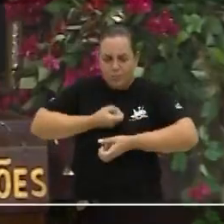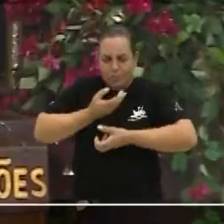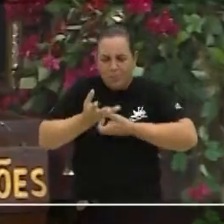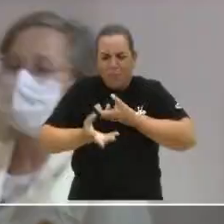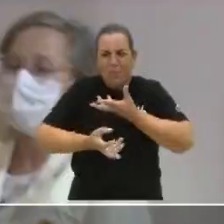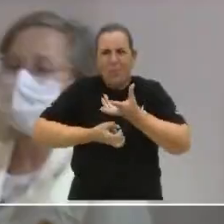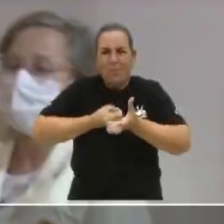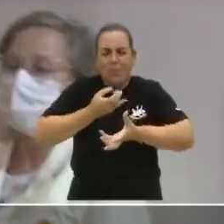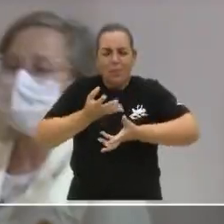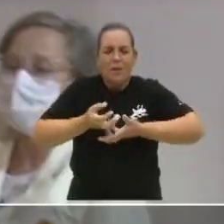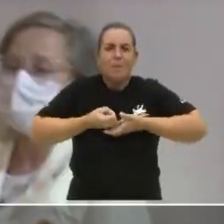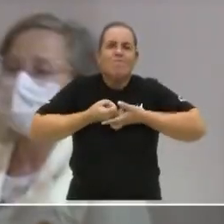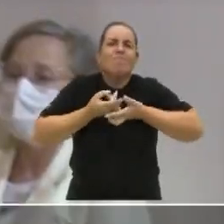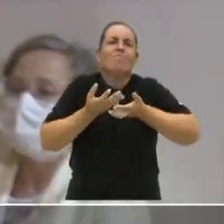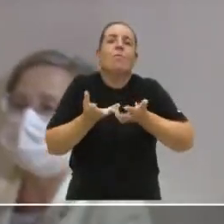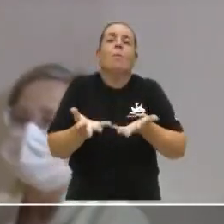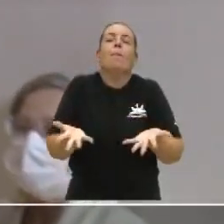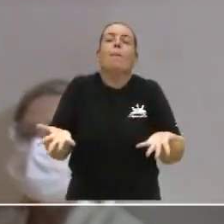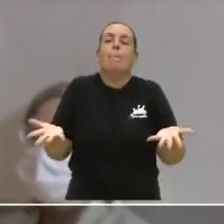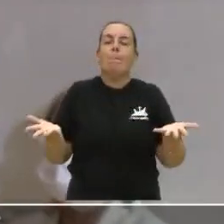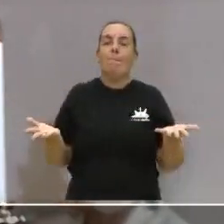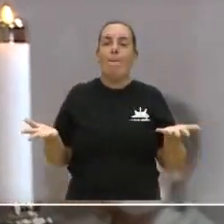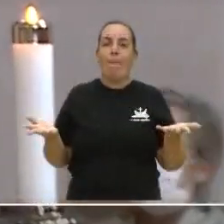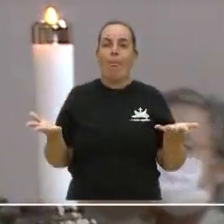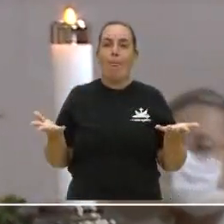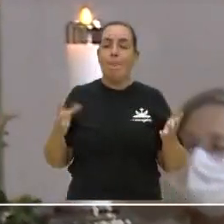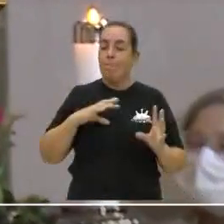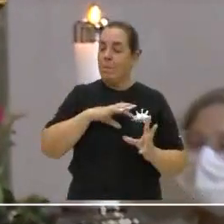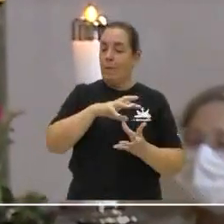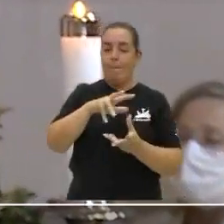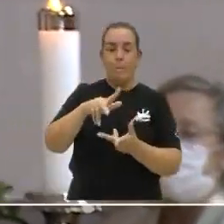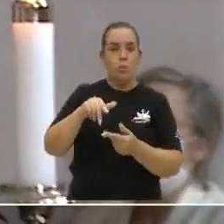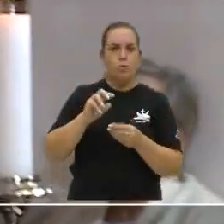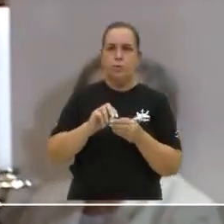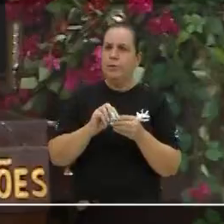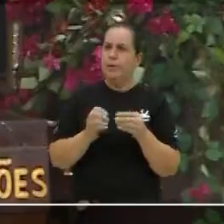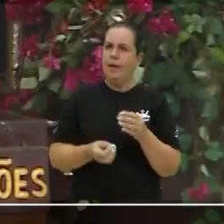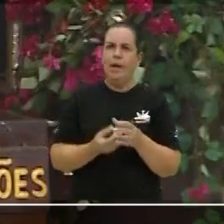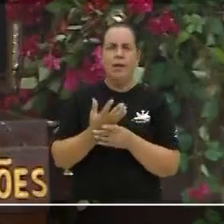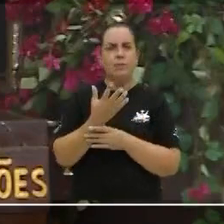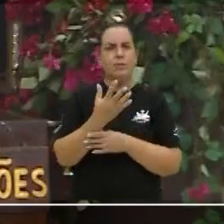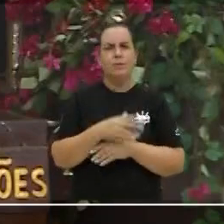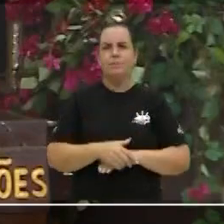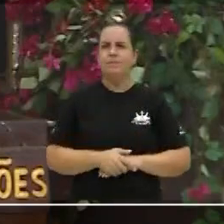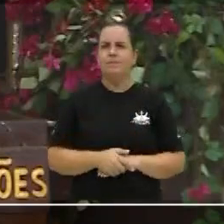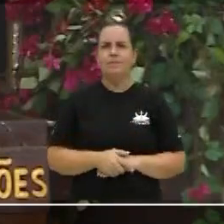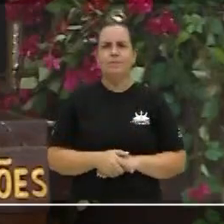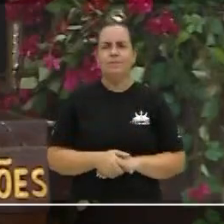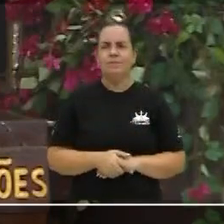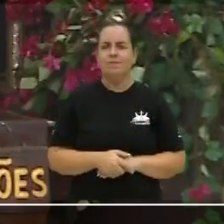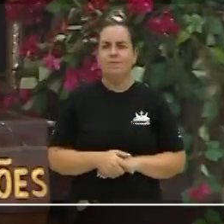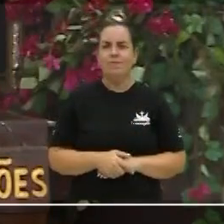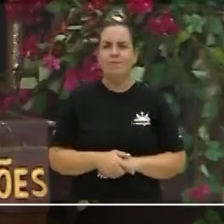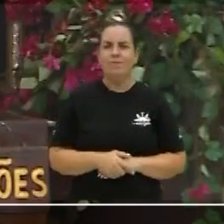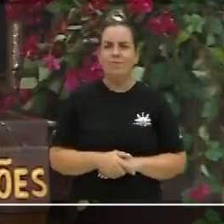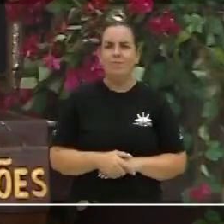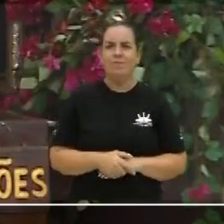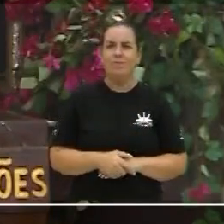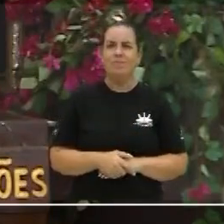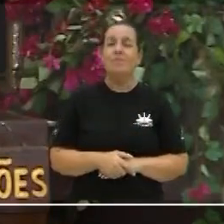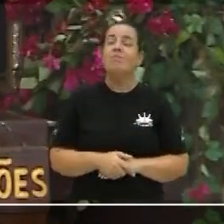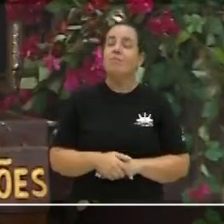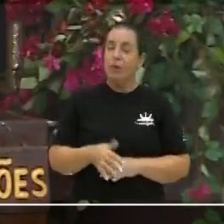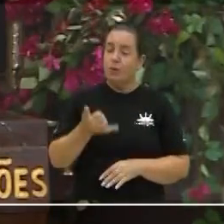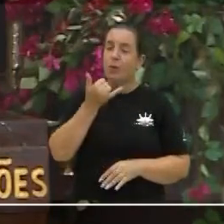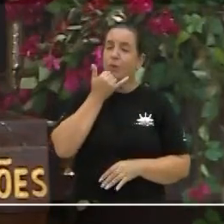Das entranhas de Deus saiu o mundo criado, das entranhas de Deus saiu a